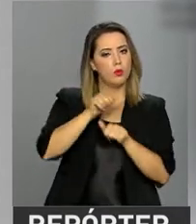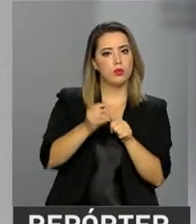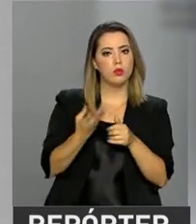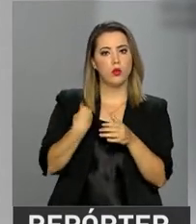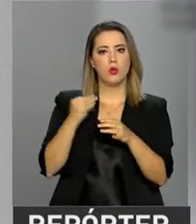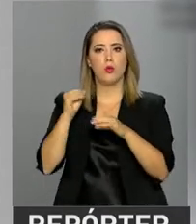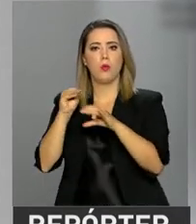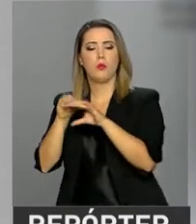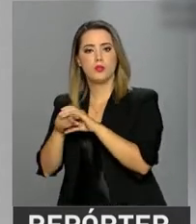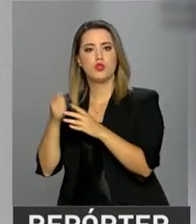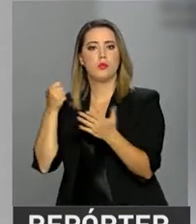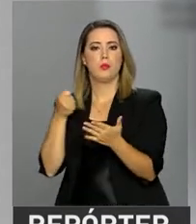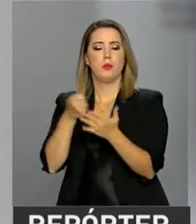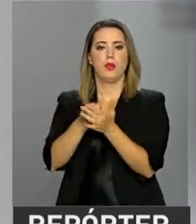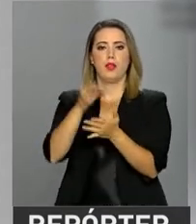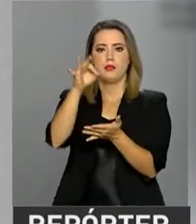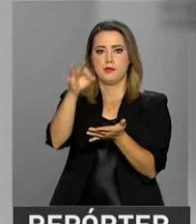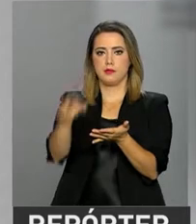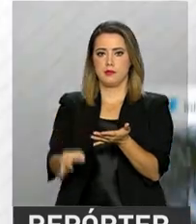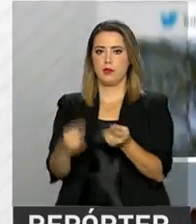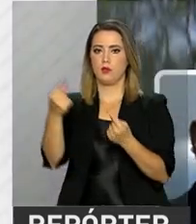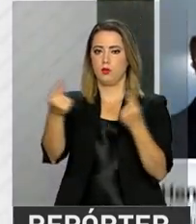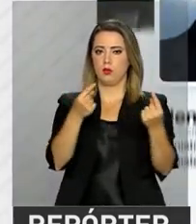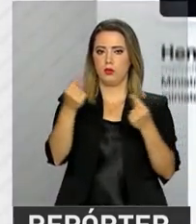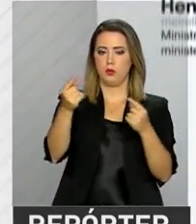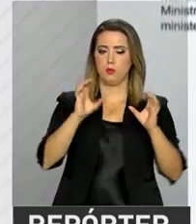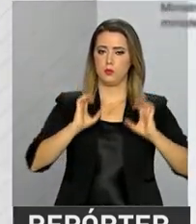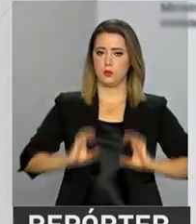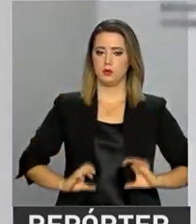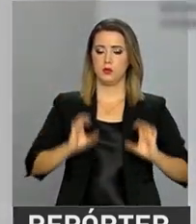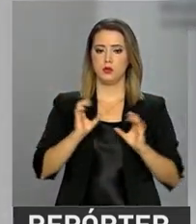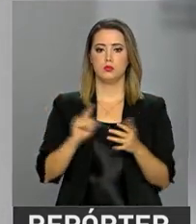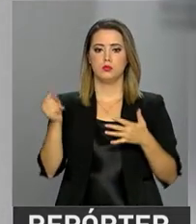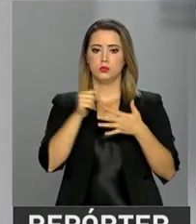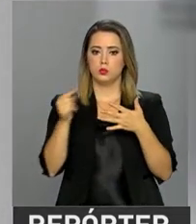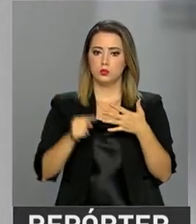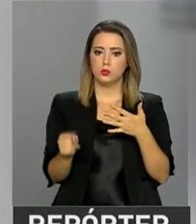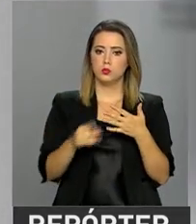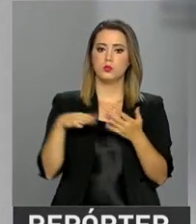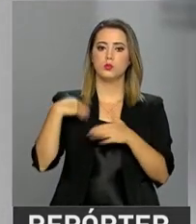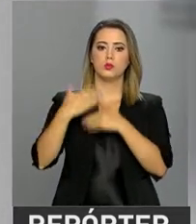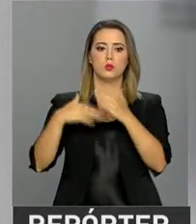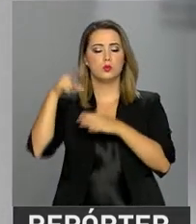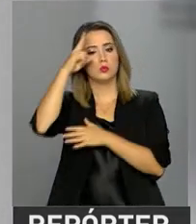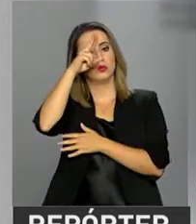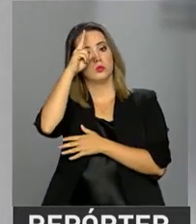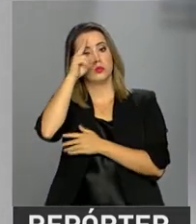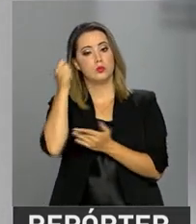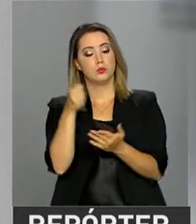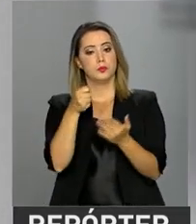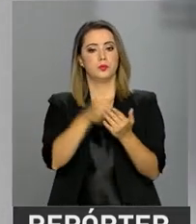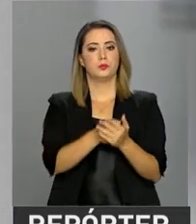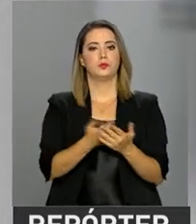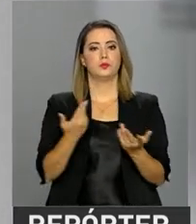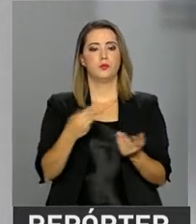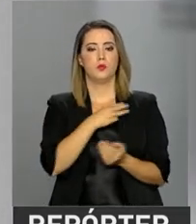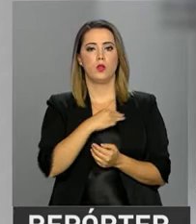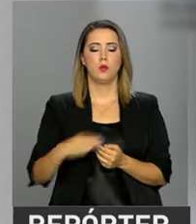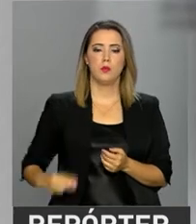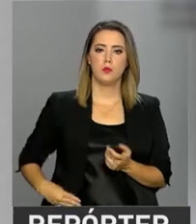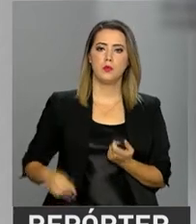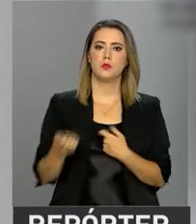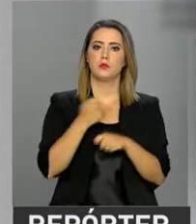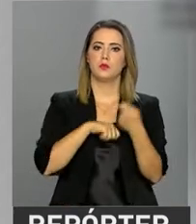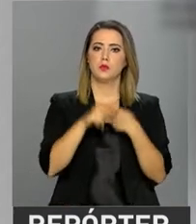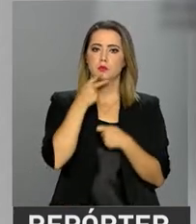ressaltou meirelles cada cidadão terá uma nota de crédito de acordo com o histórico de pagamento o ministro da fazenda enfatizou